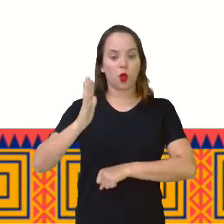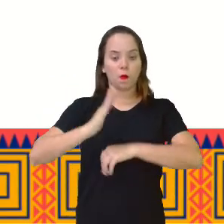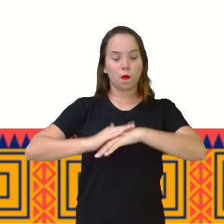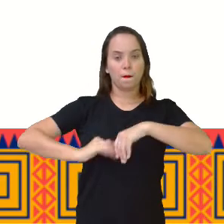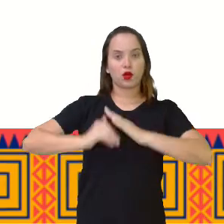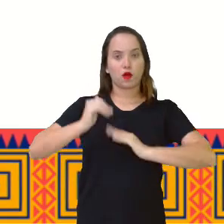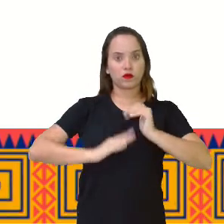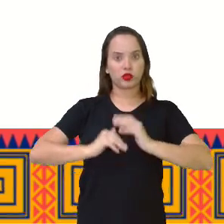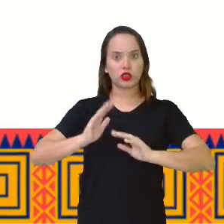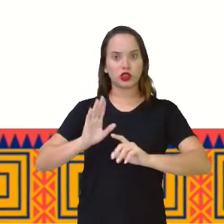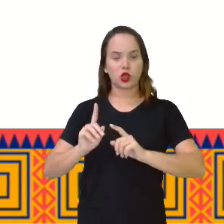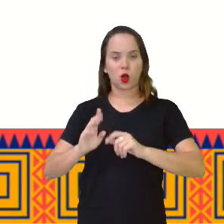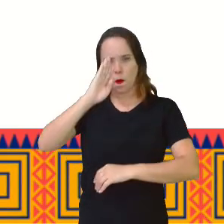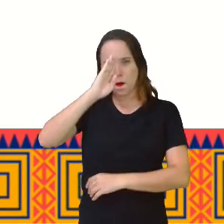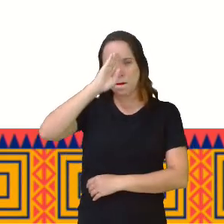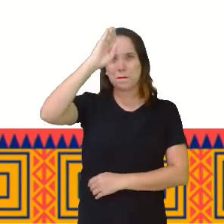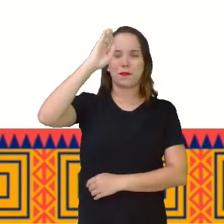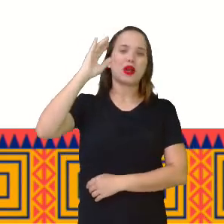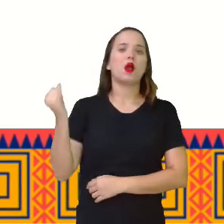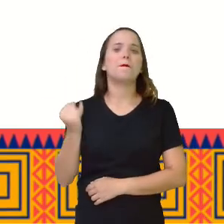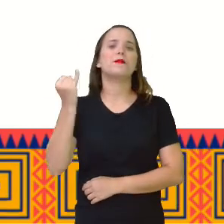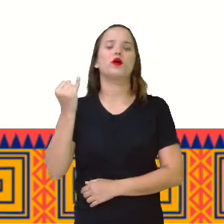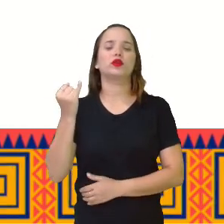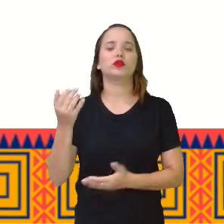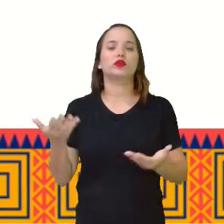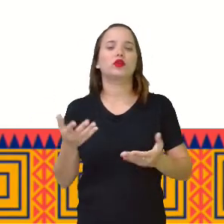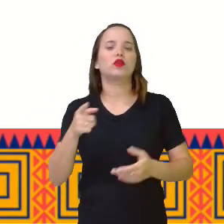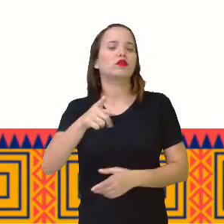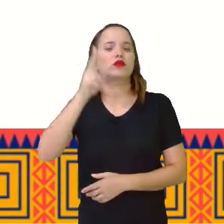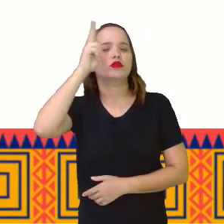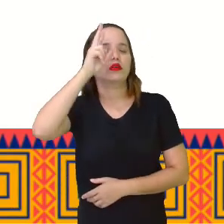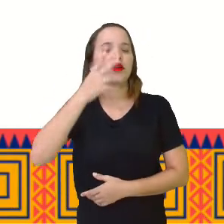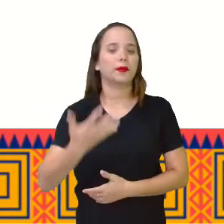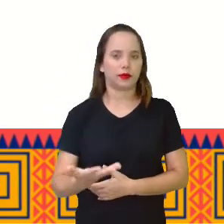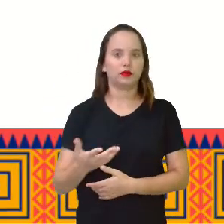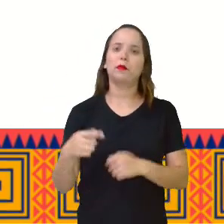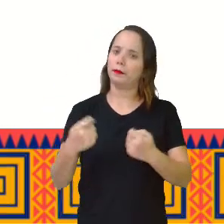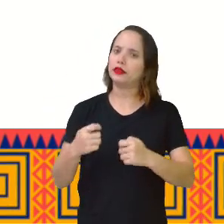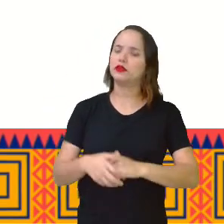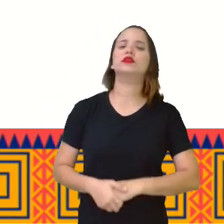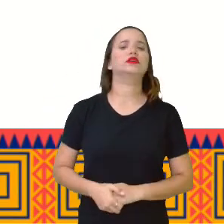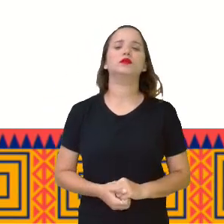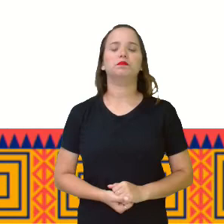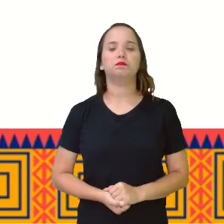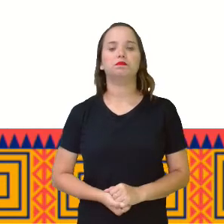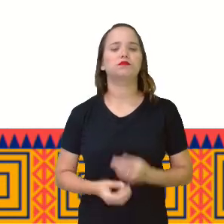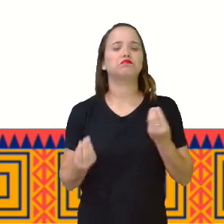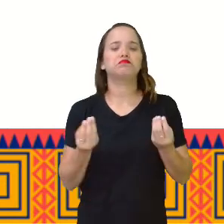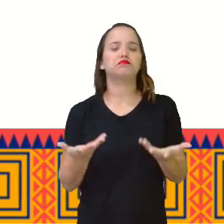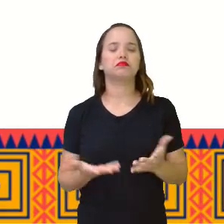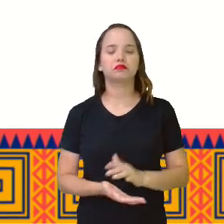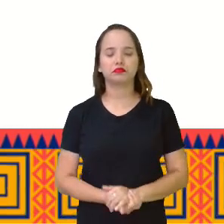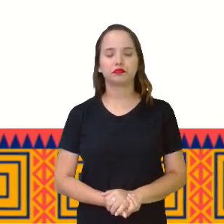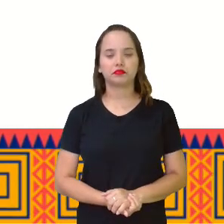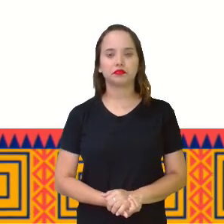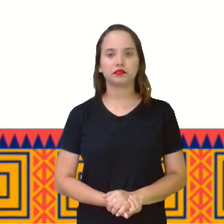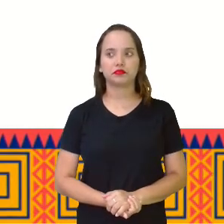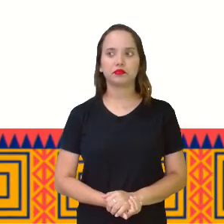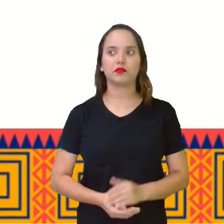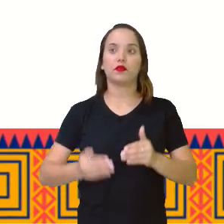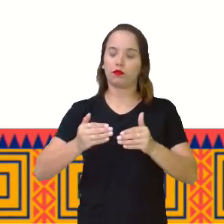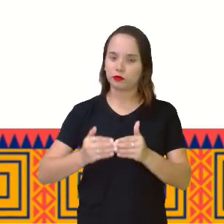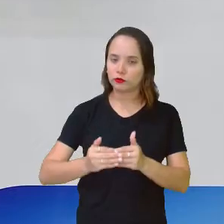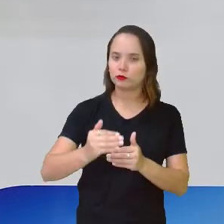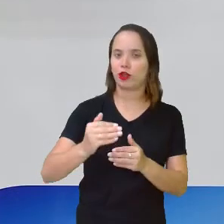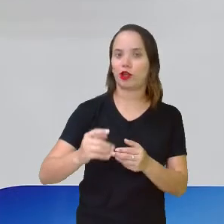lembrar nesse momento? Agora pensar em uma pessoa negra, na pele retinta, que tem alguma profissão de destaque. Quem é? A partir